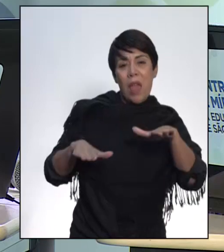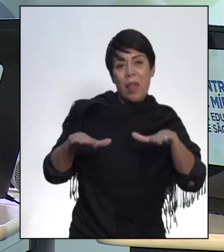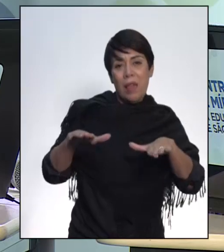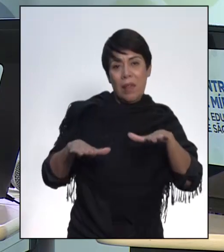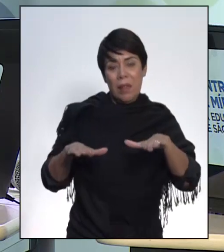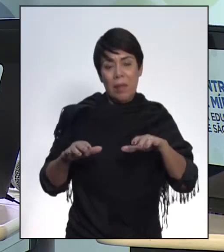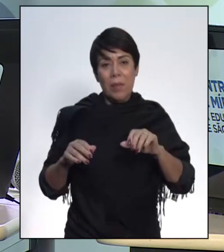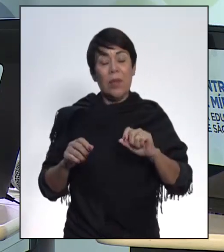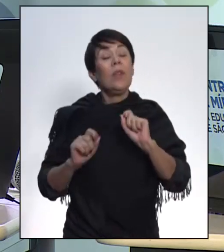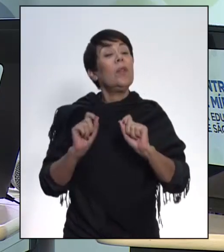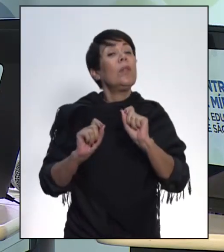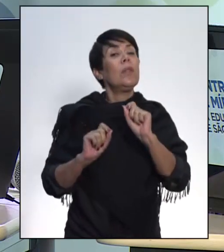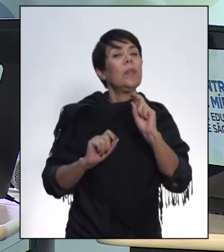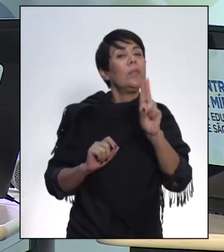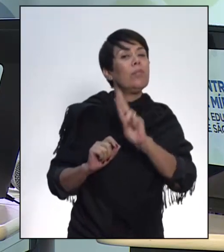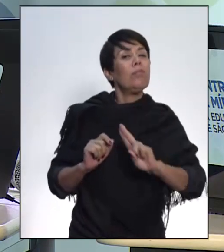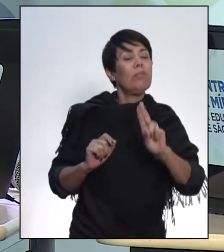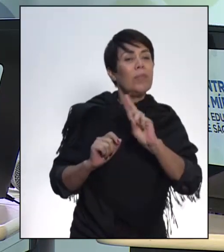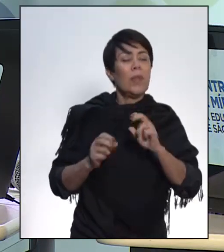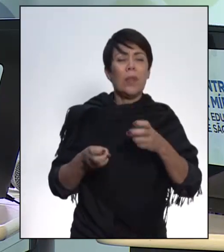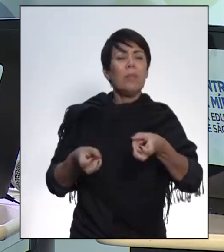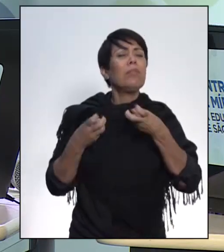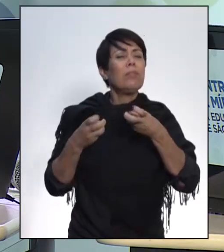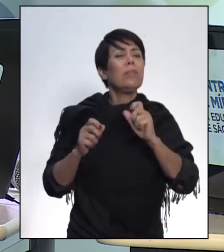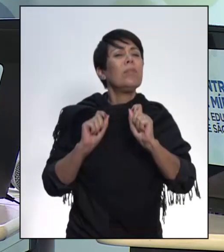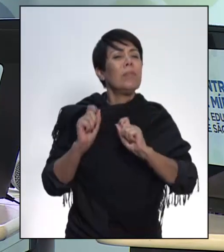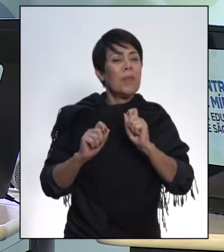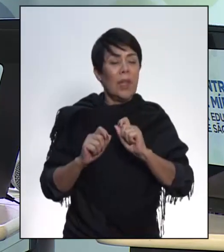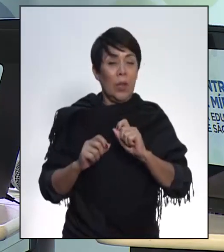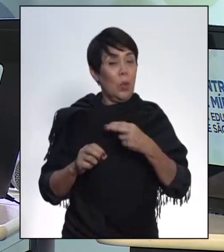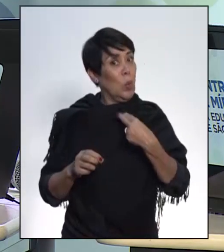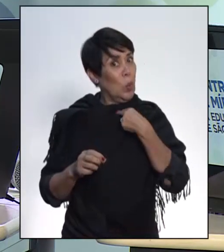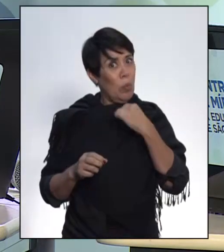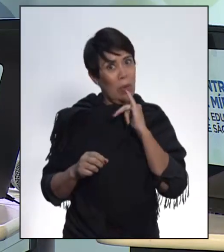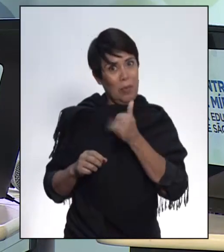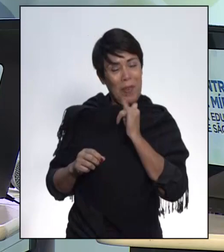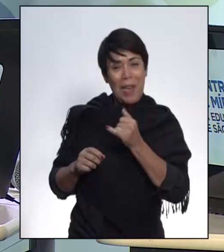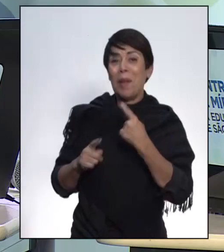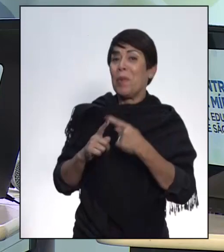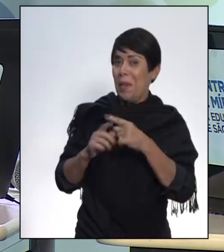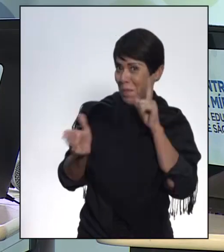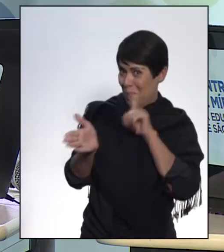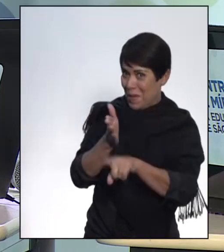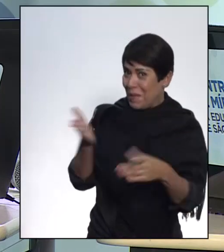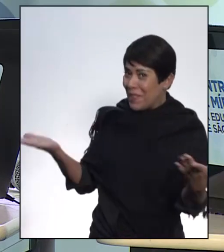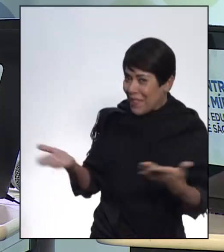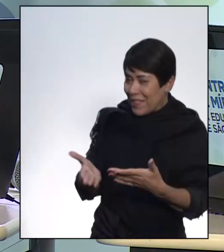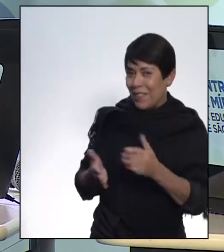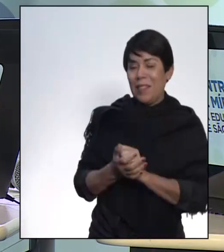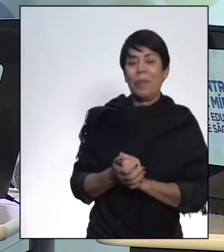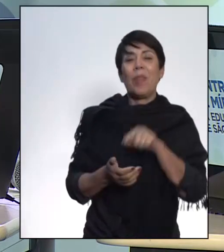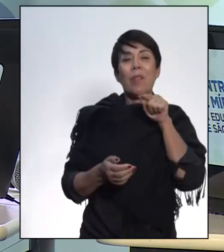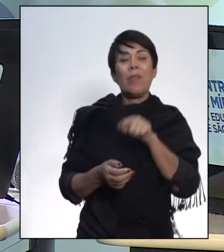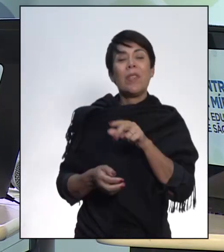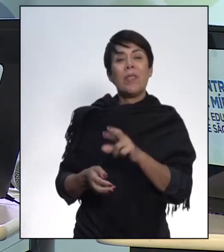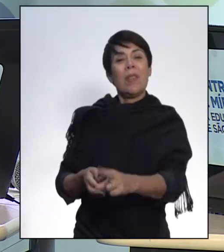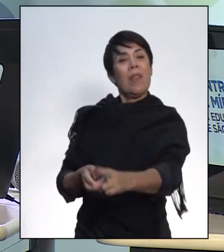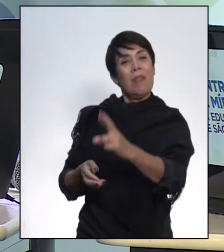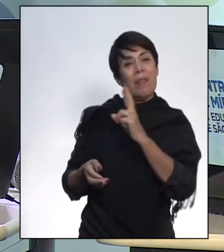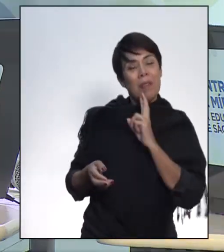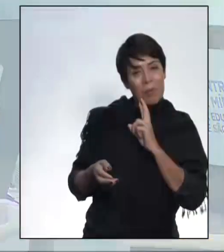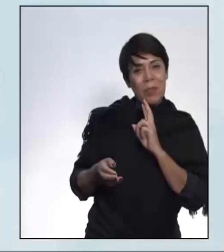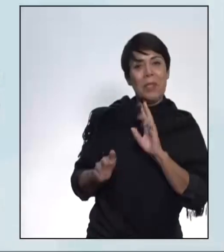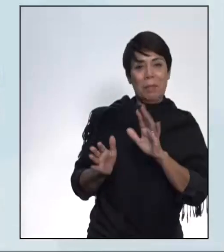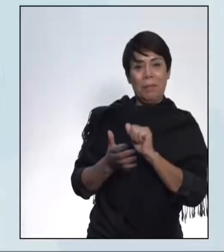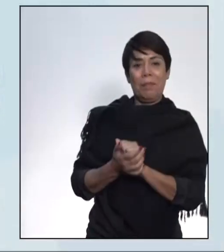né? E o que foi possível observar? Eu não posso contar porque agora é a nossa pergunta. Então, ó, para vocês responderem essa pergunta